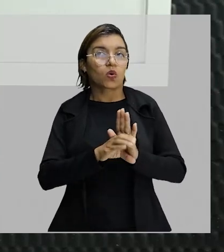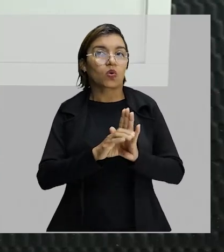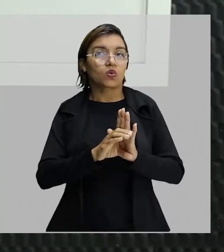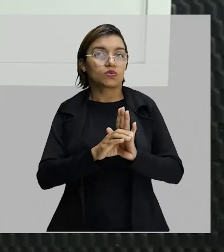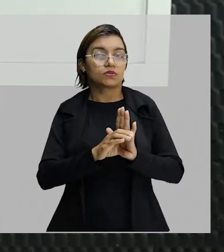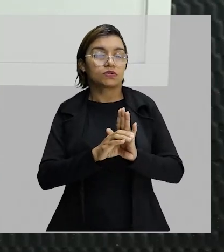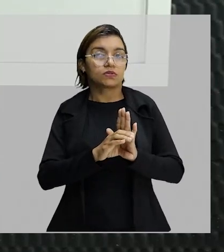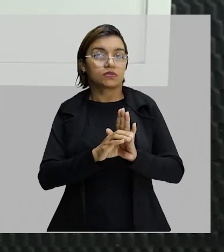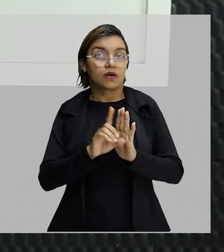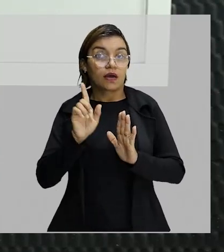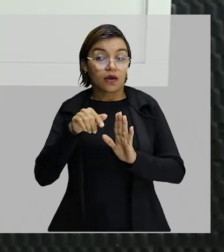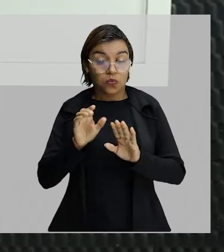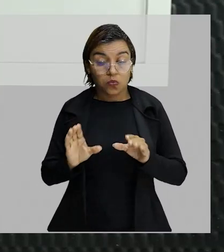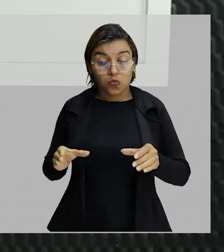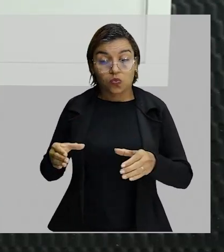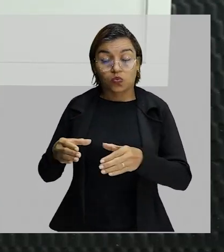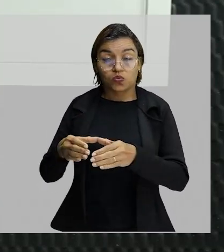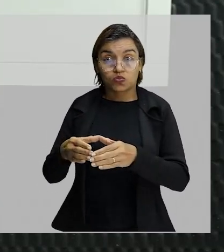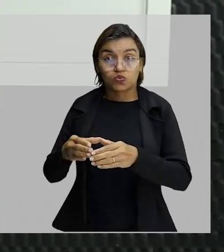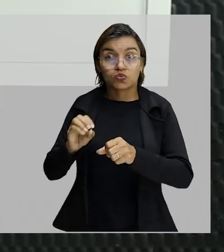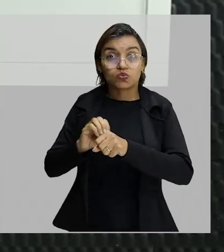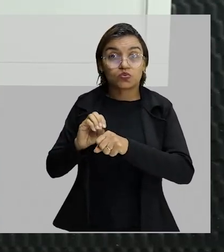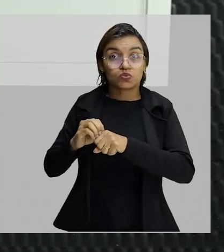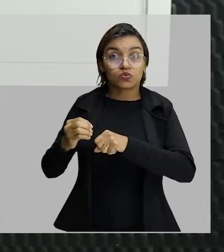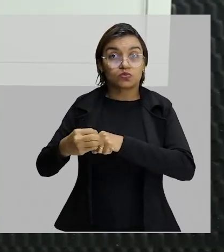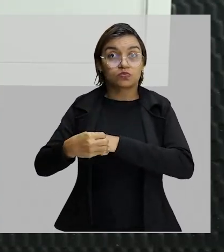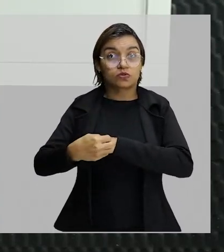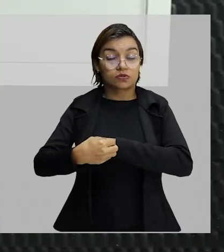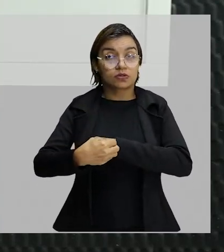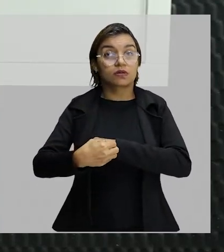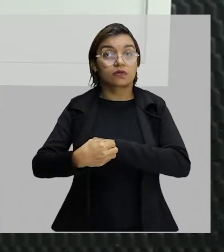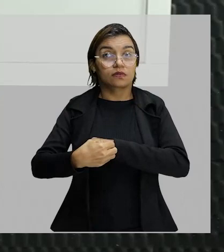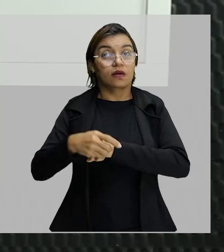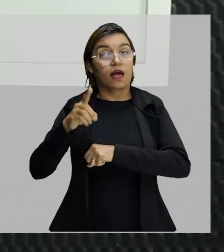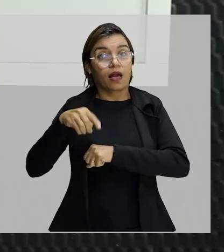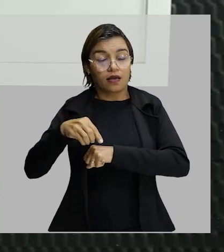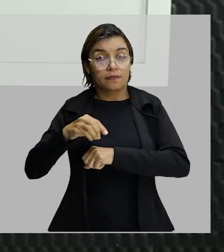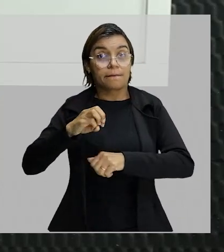ele é um conjunto, né, de moléculas, então ele é uma massa.